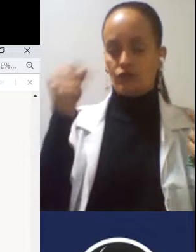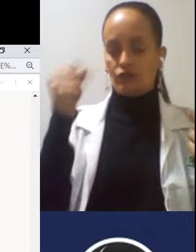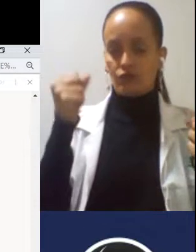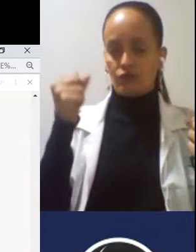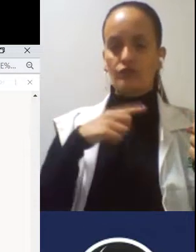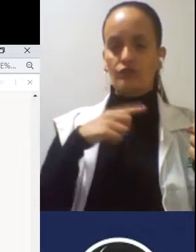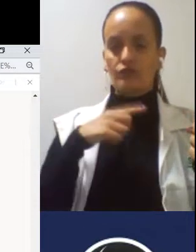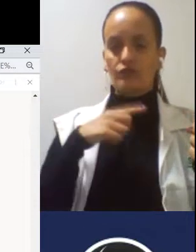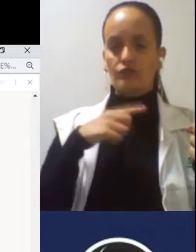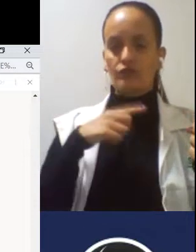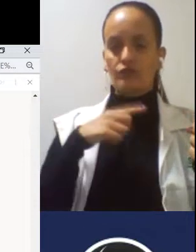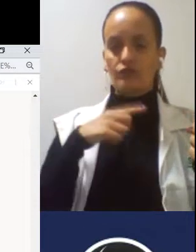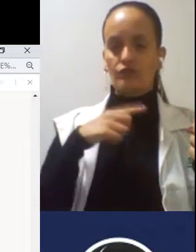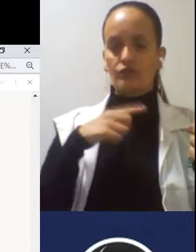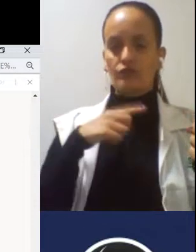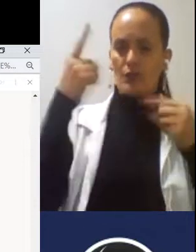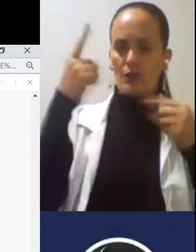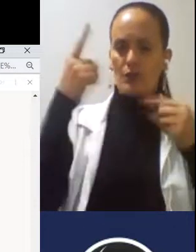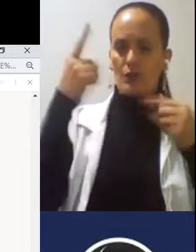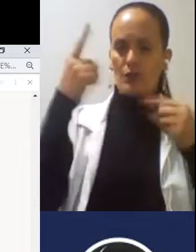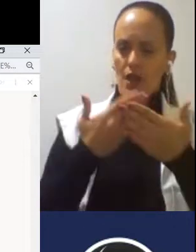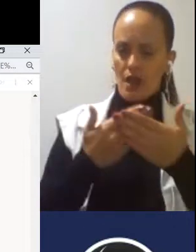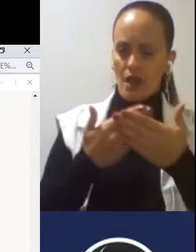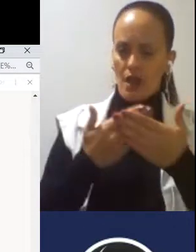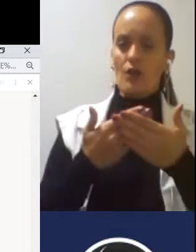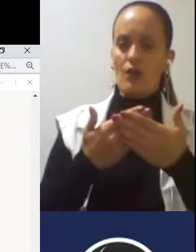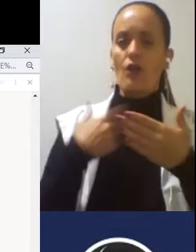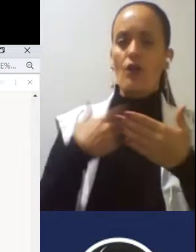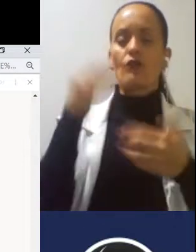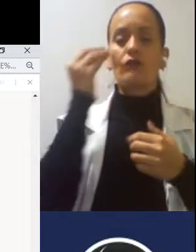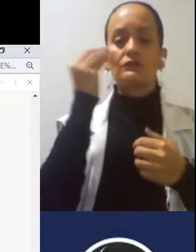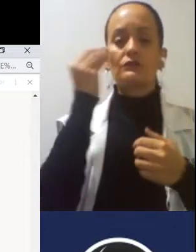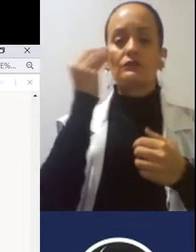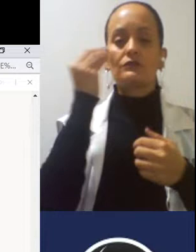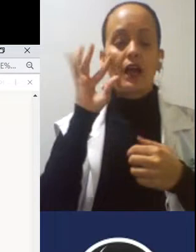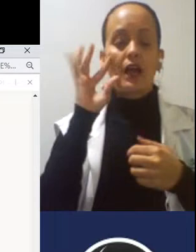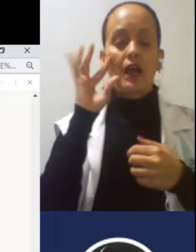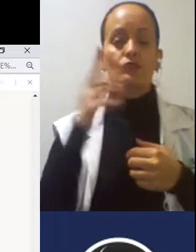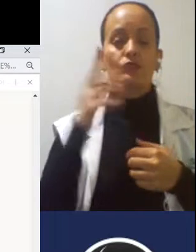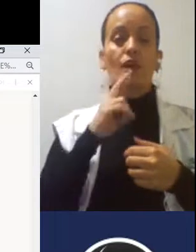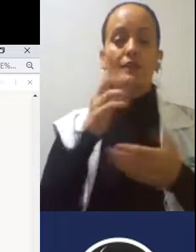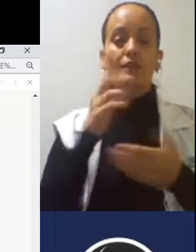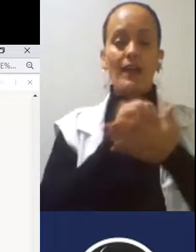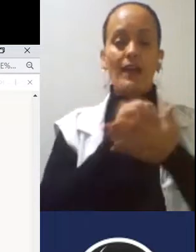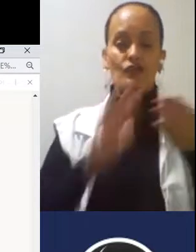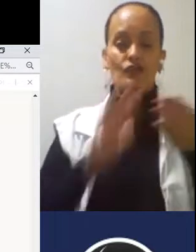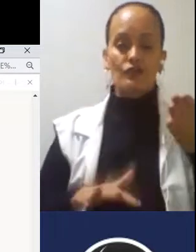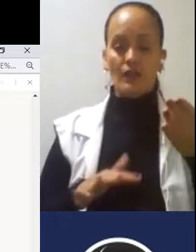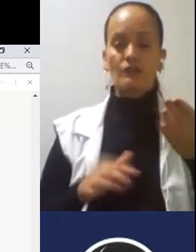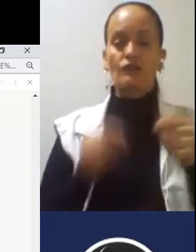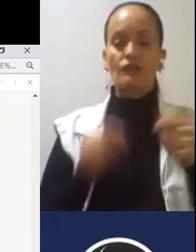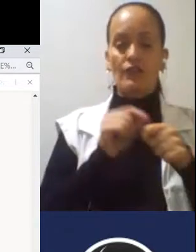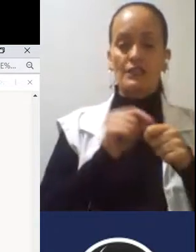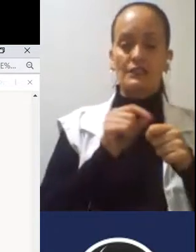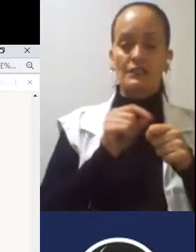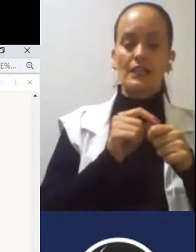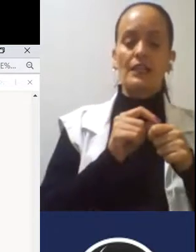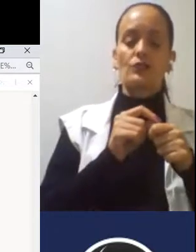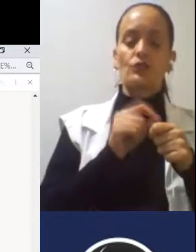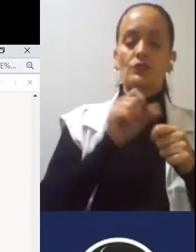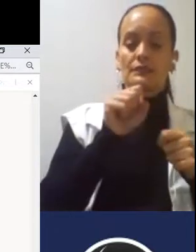web aula eu vou fazer alguns exemplos aí com vocês, resolver junto com vocês alguns exemplos analisando o circuito série, paralelo e misto, certo? Mas